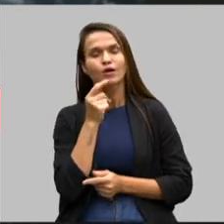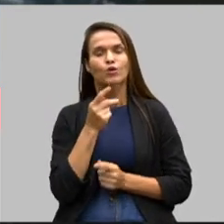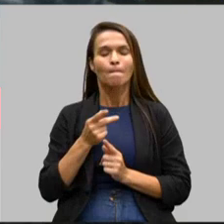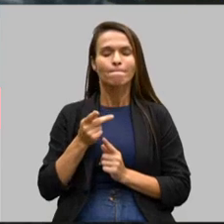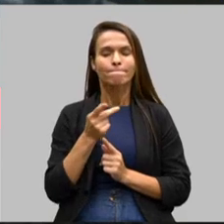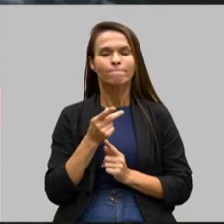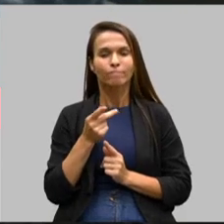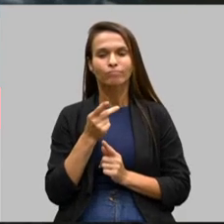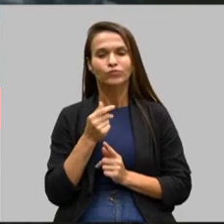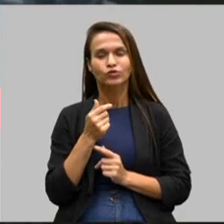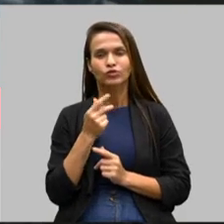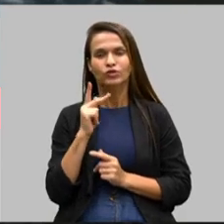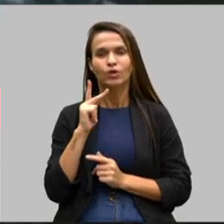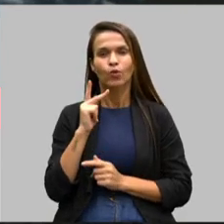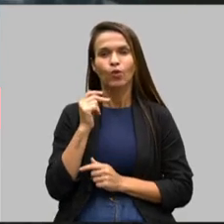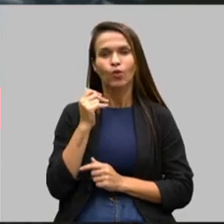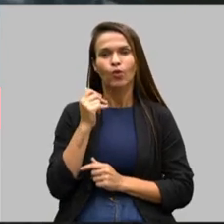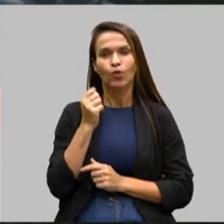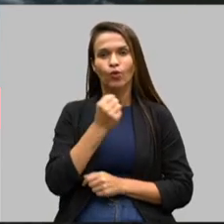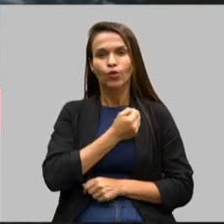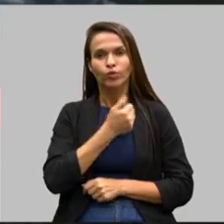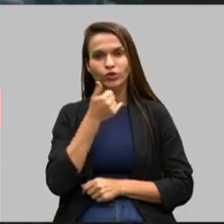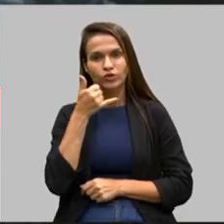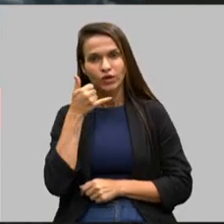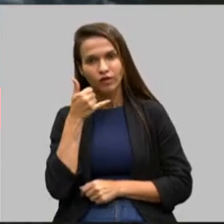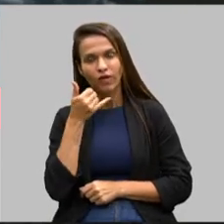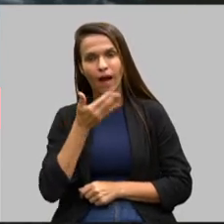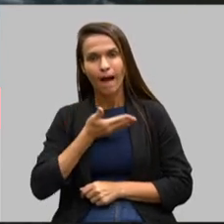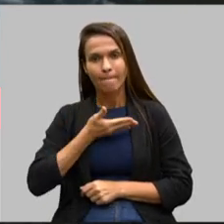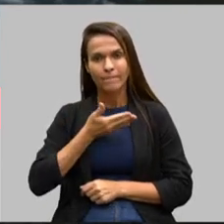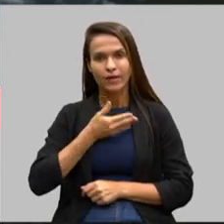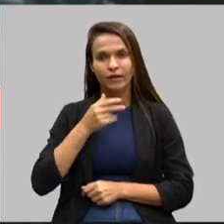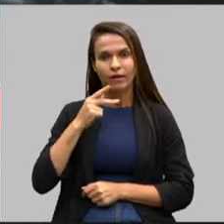seu telefone, colega médico Poliano.